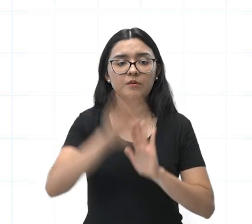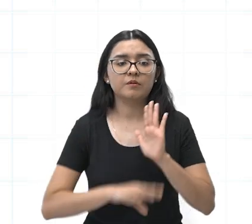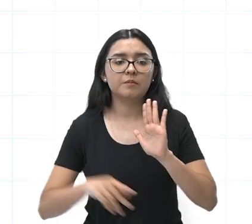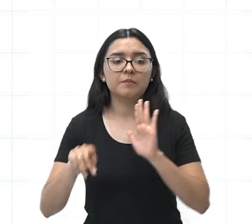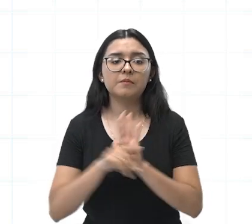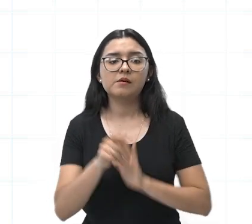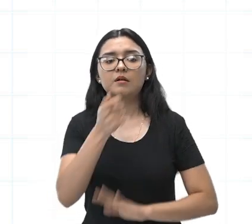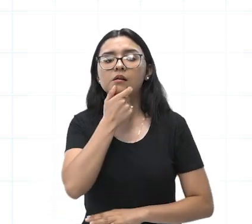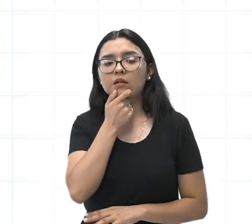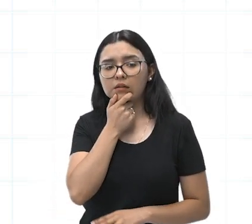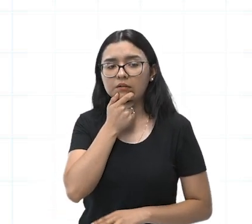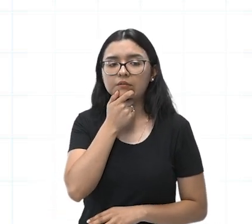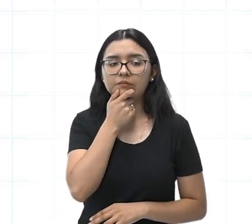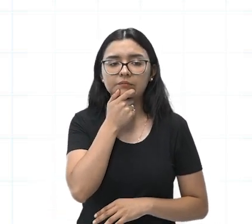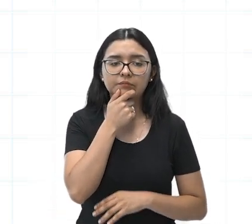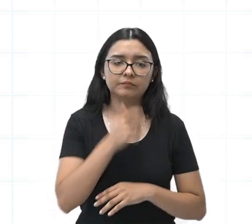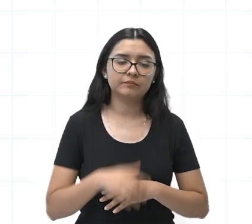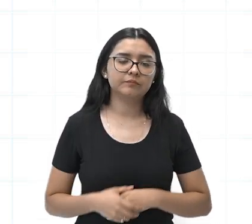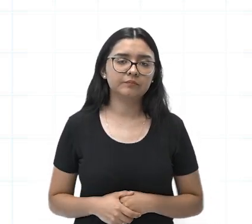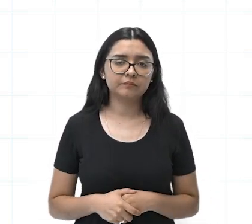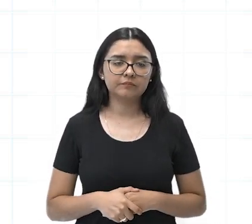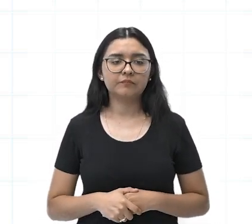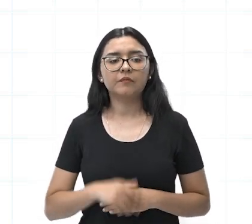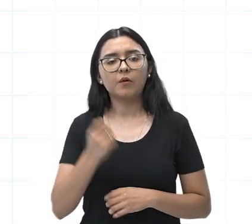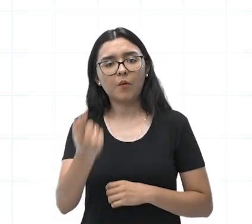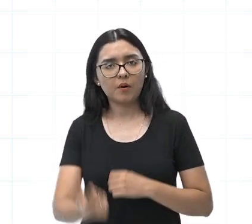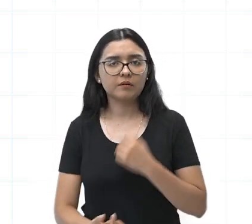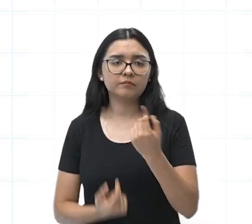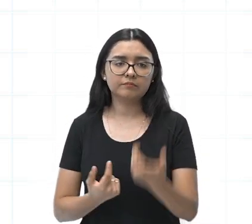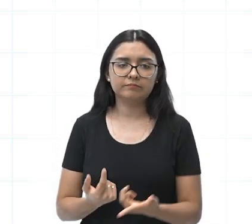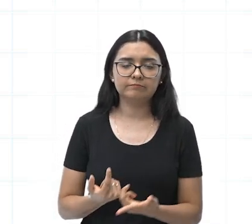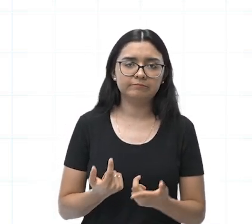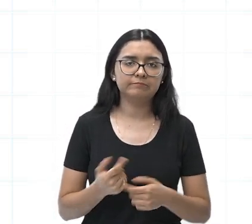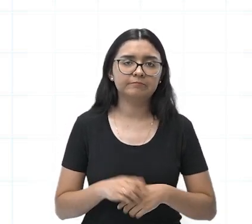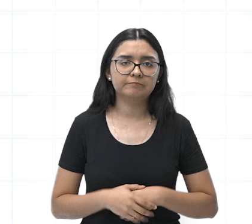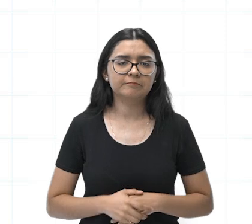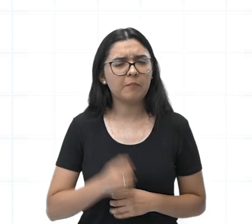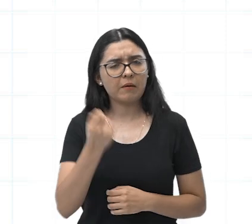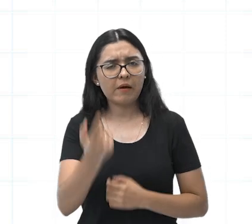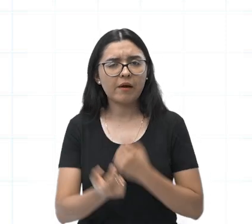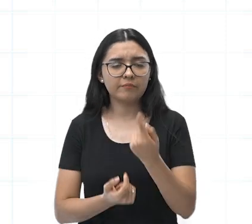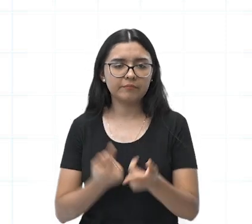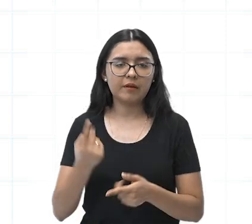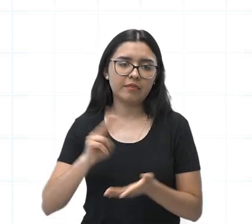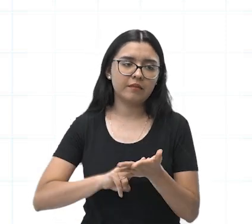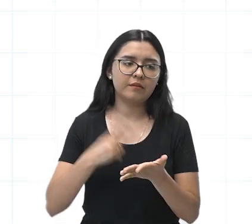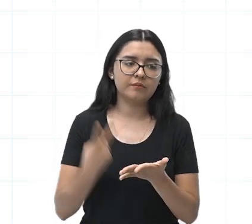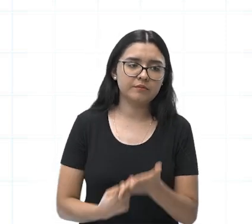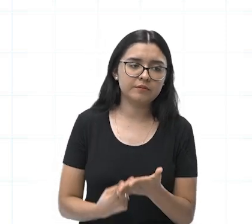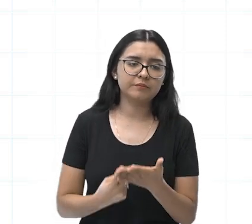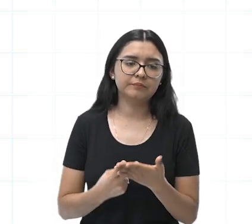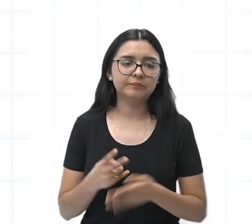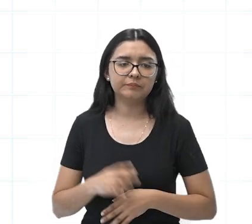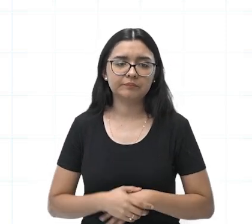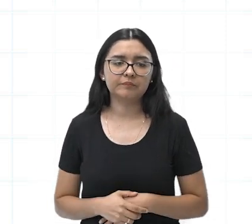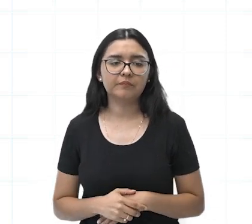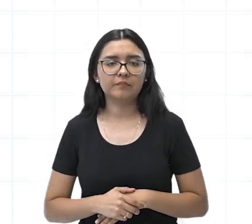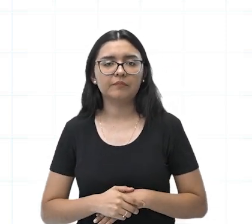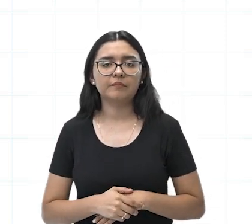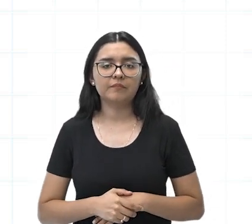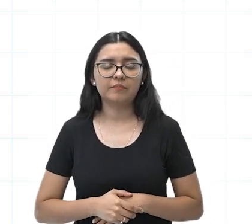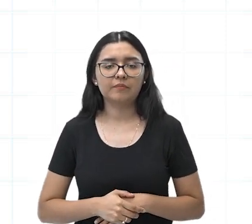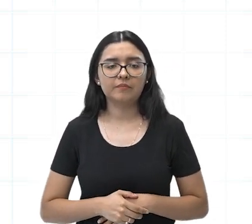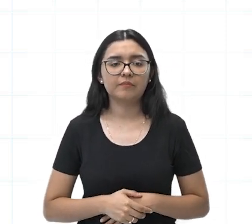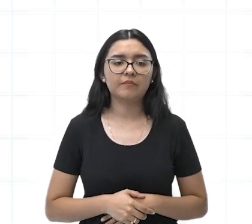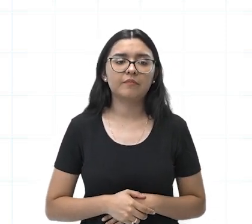em inglês, occasionally, not always, ocasionalmente, não sempre. Então a tradução dele seria às vezes